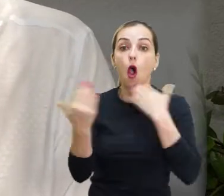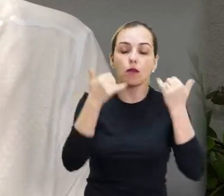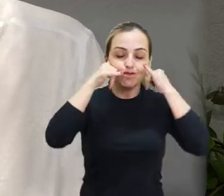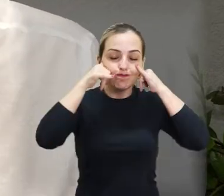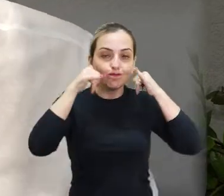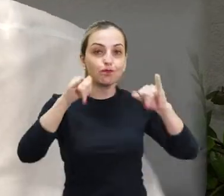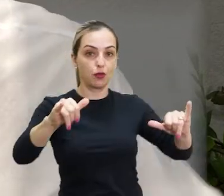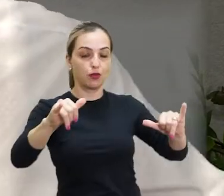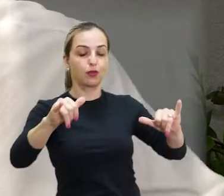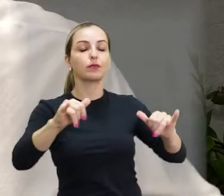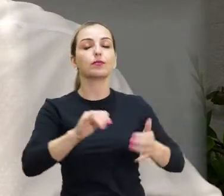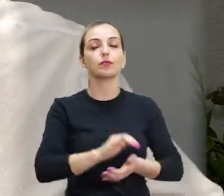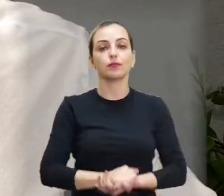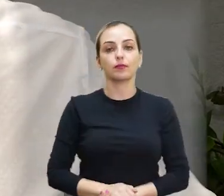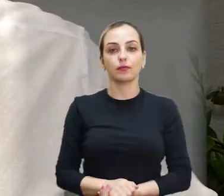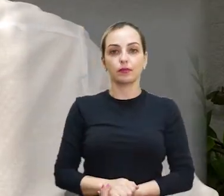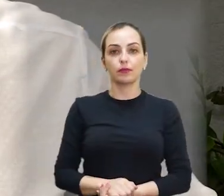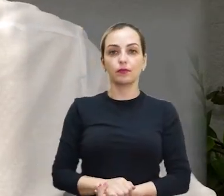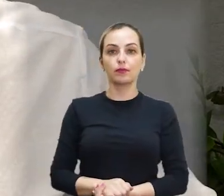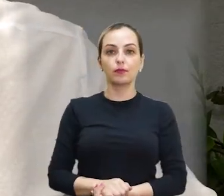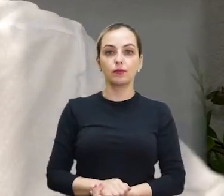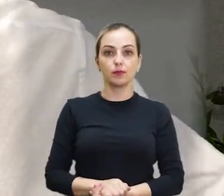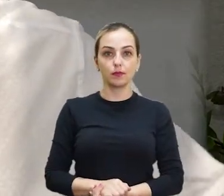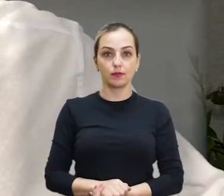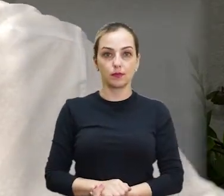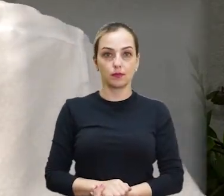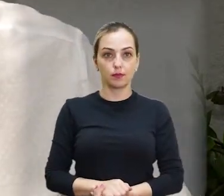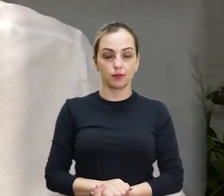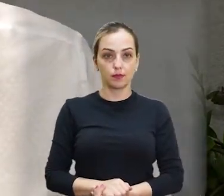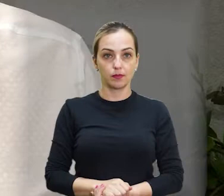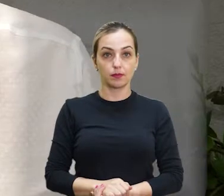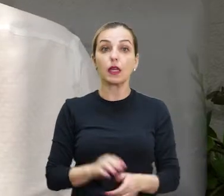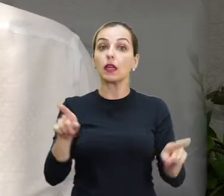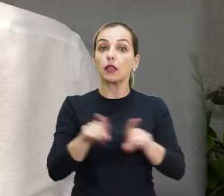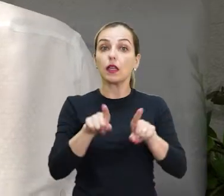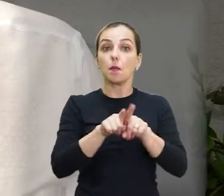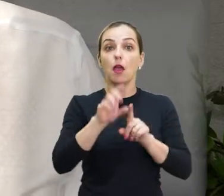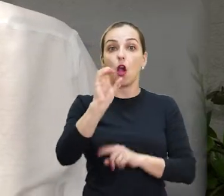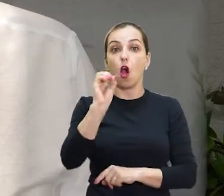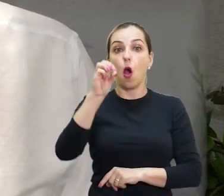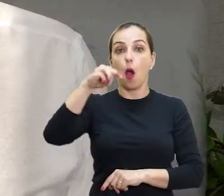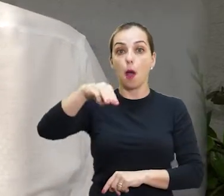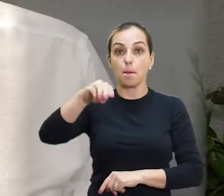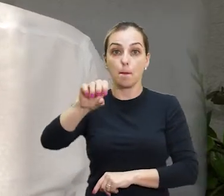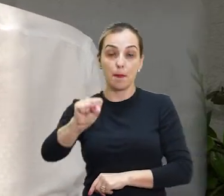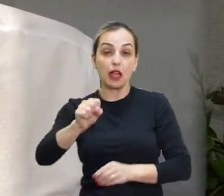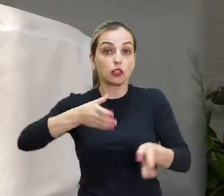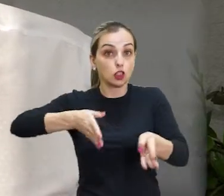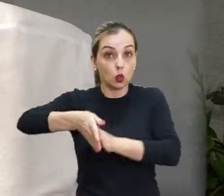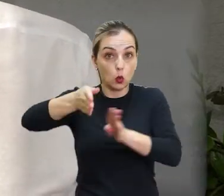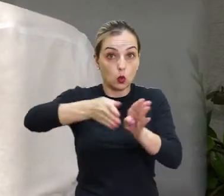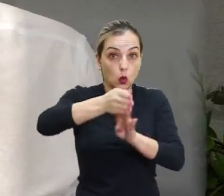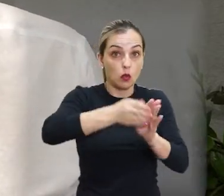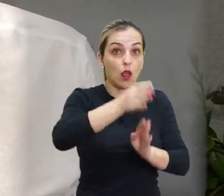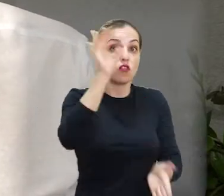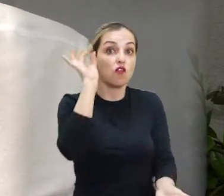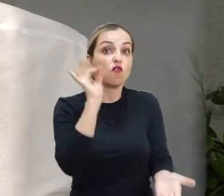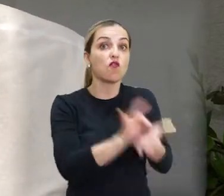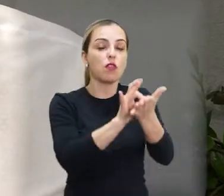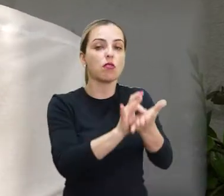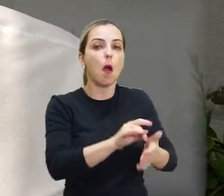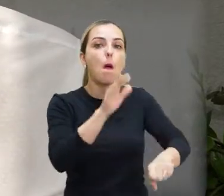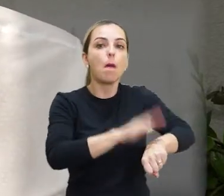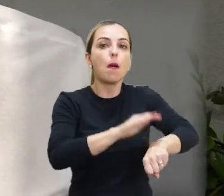doença. E o mais importante, evitando mortes. É o dado também que a Organização Mundial da